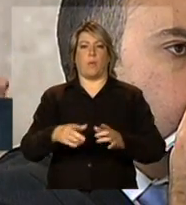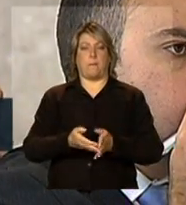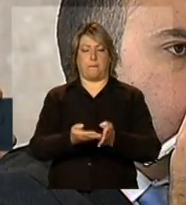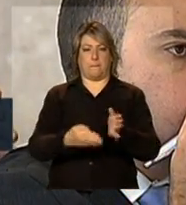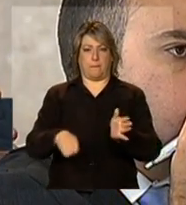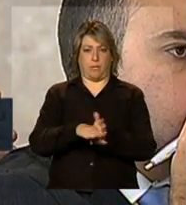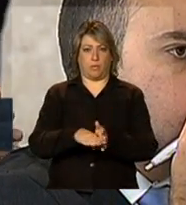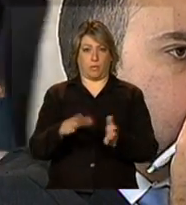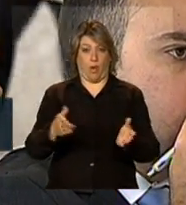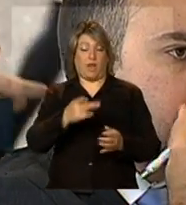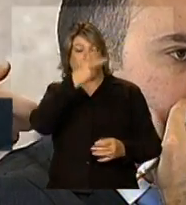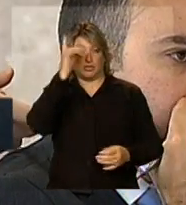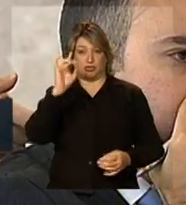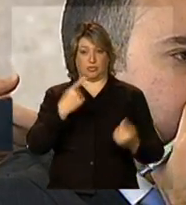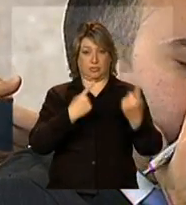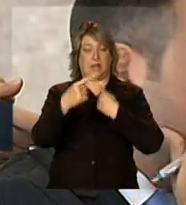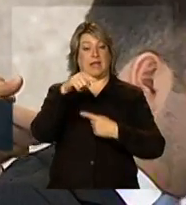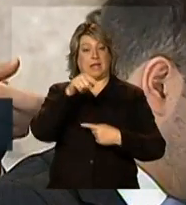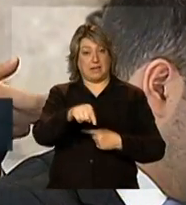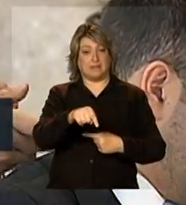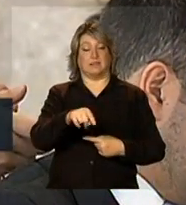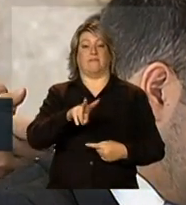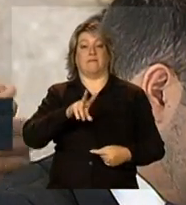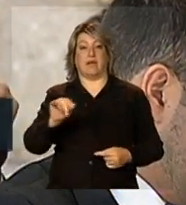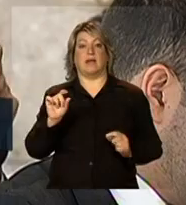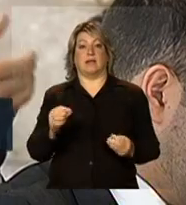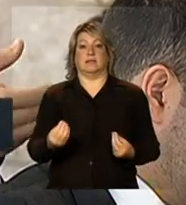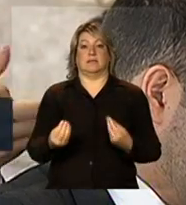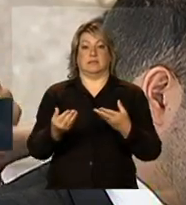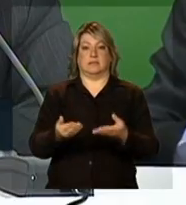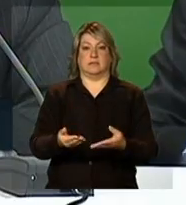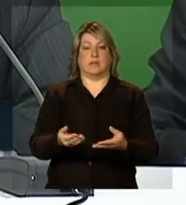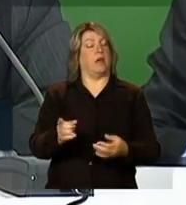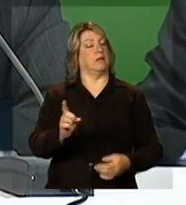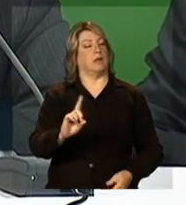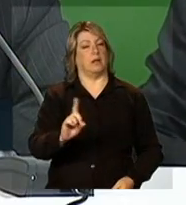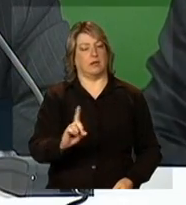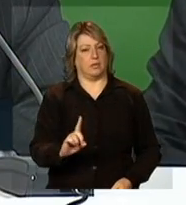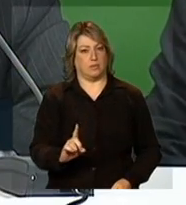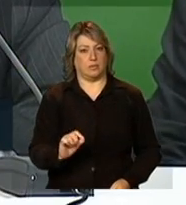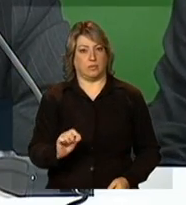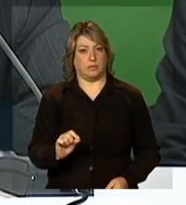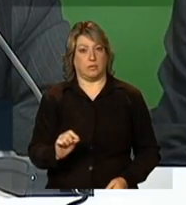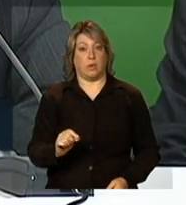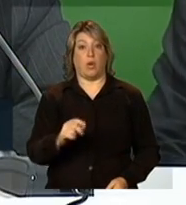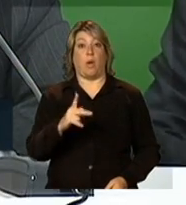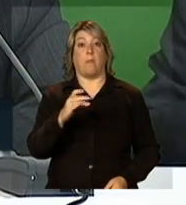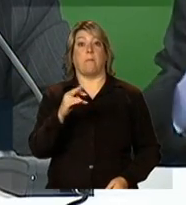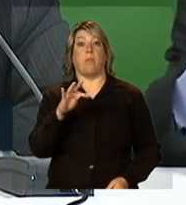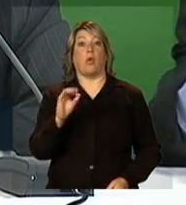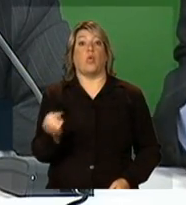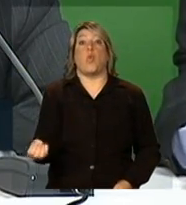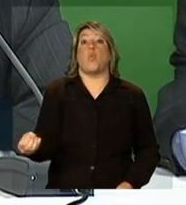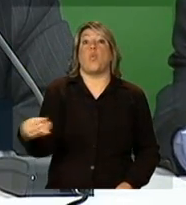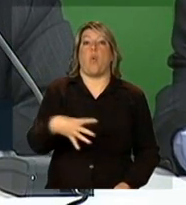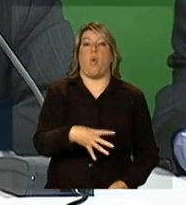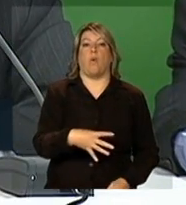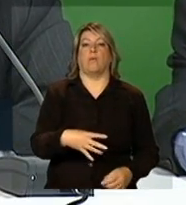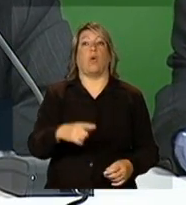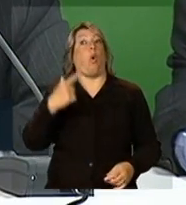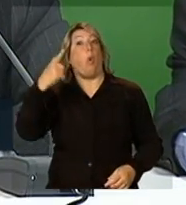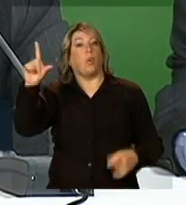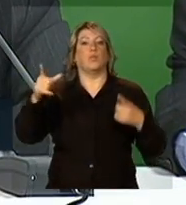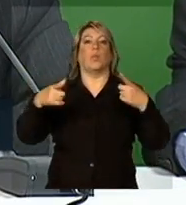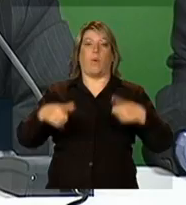só passageiros, esse porto vai ser concedido e aí... Não. Nós vamos conceder um porto novo. Numa nova área? É uma